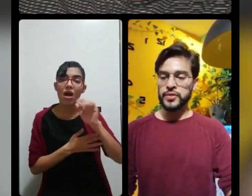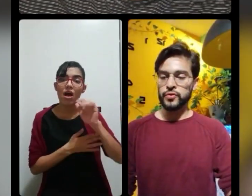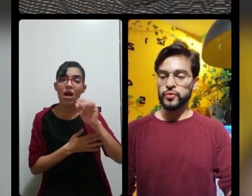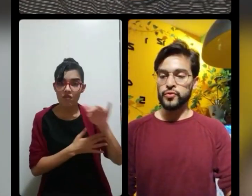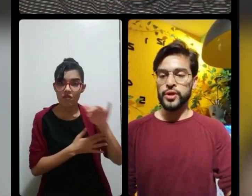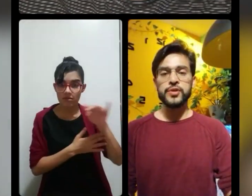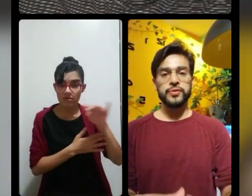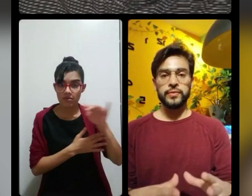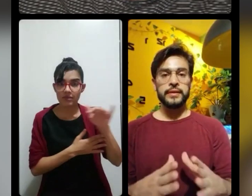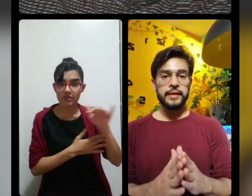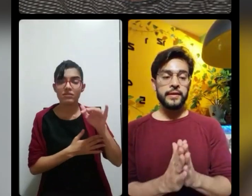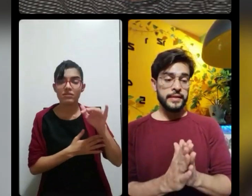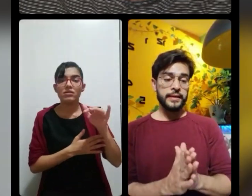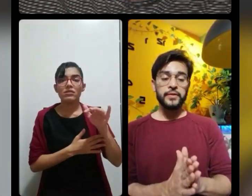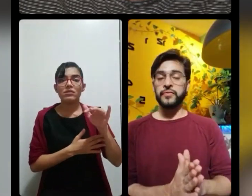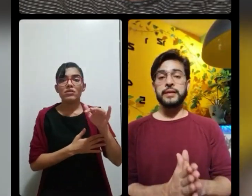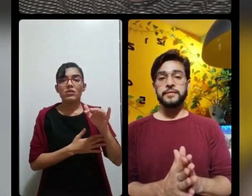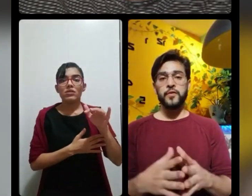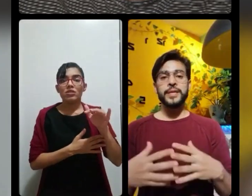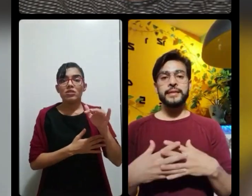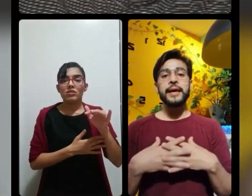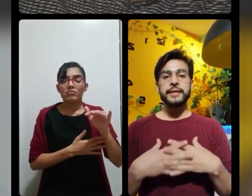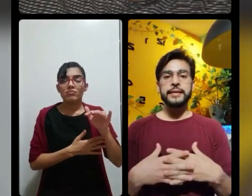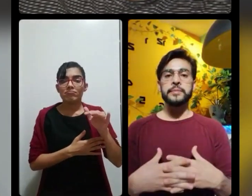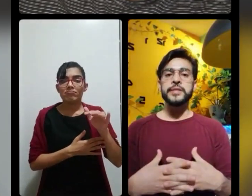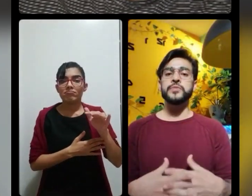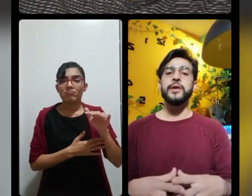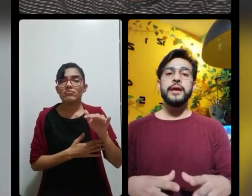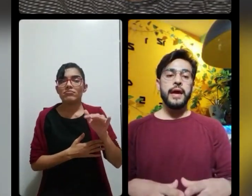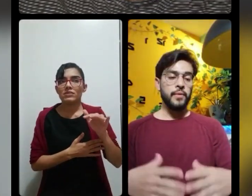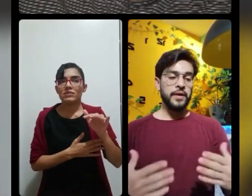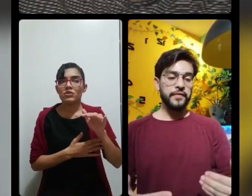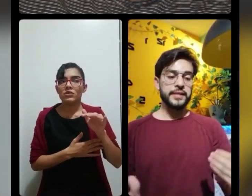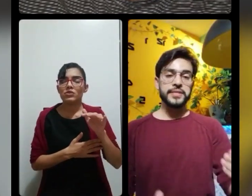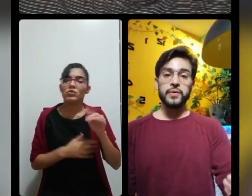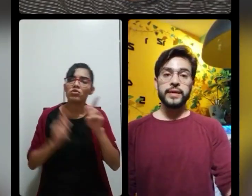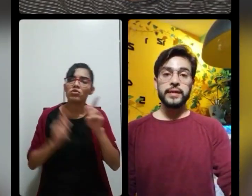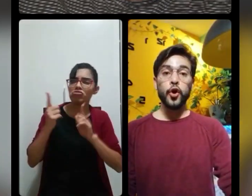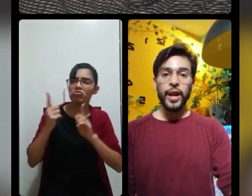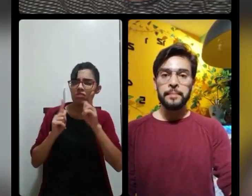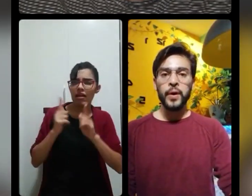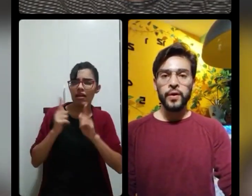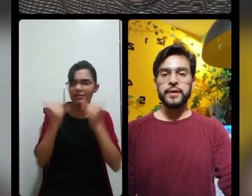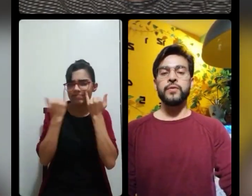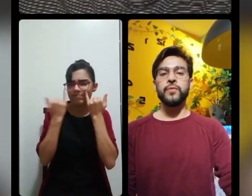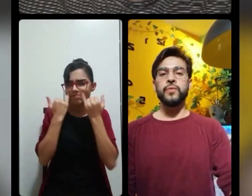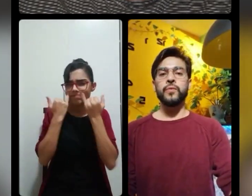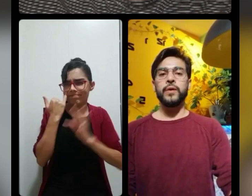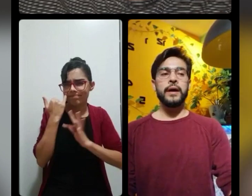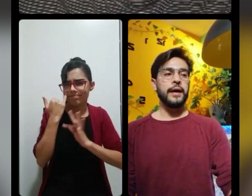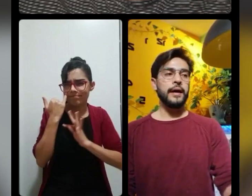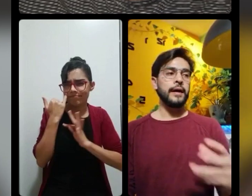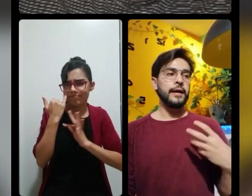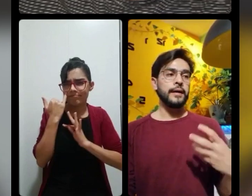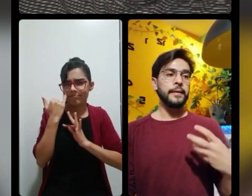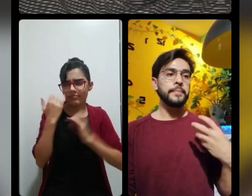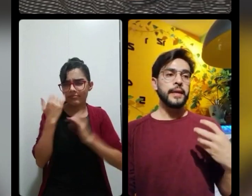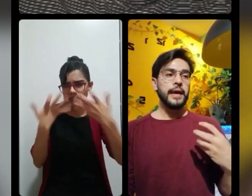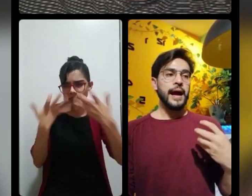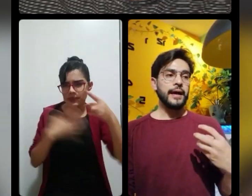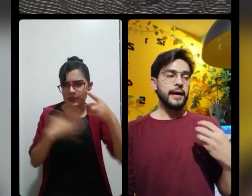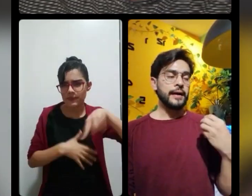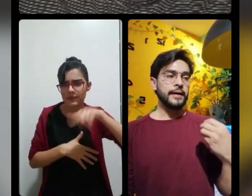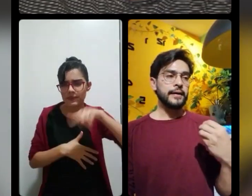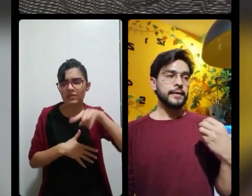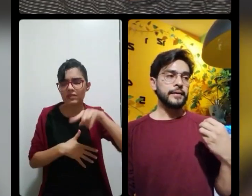ele traz em torno do gesto, e aqui eu falo de forma técnica mesmo, é uma reflexão que colabora com